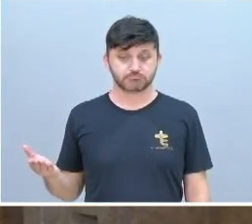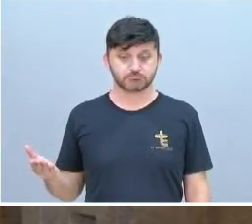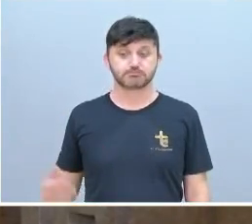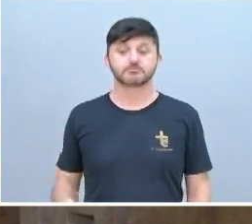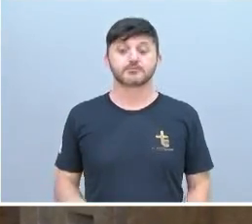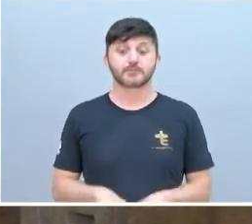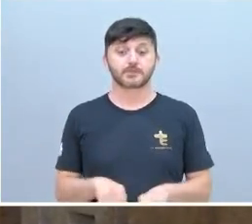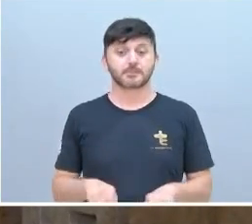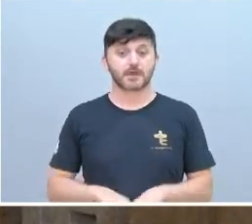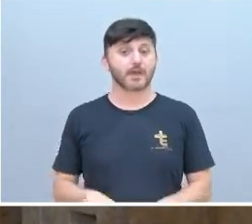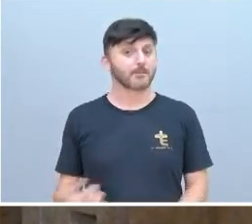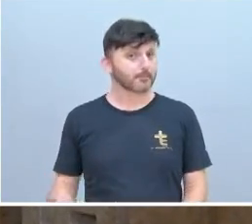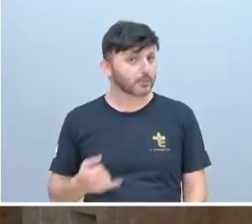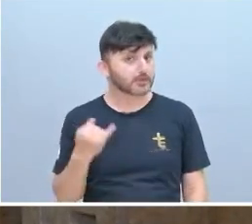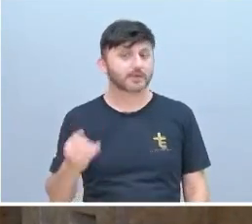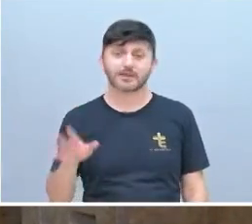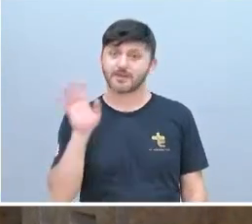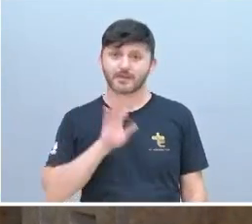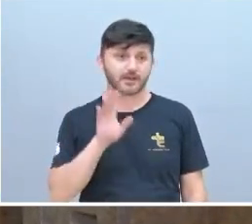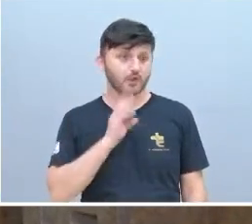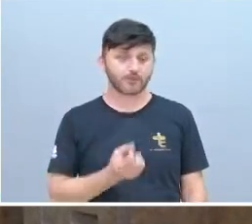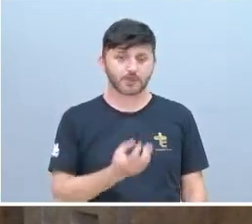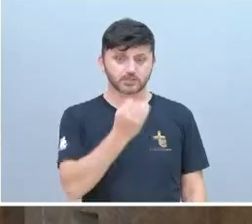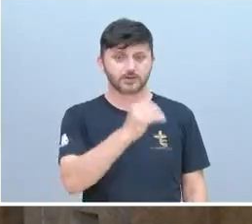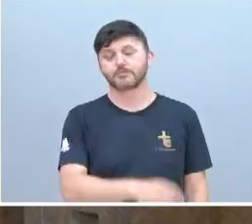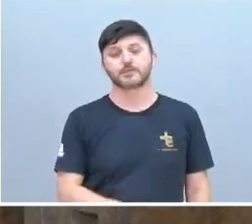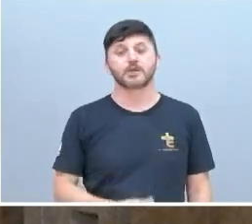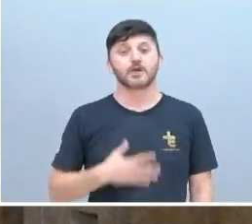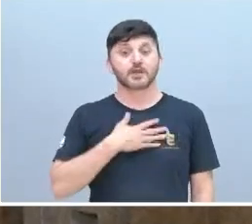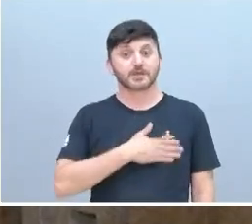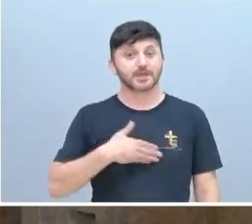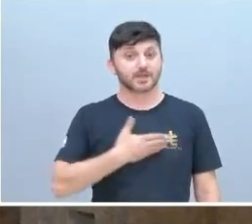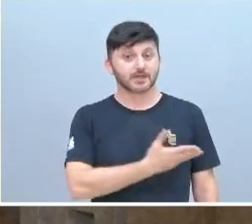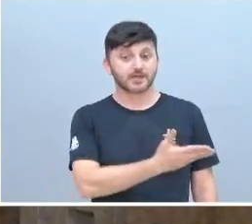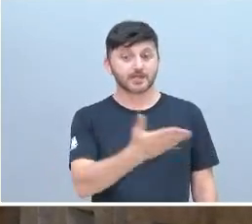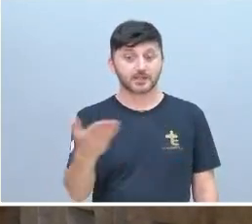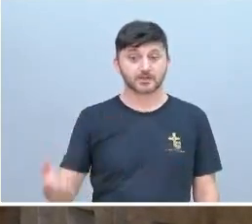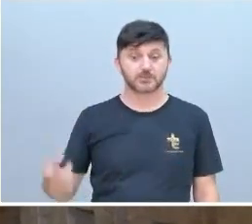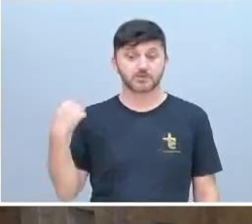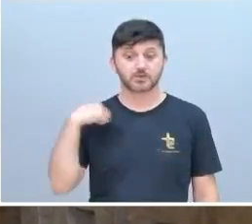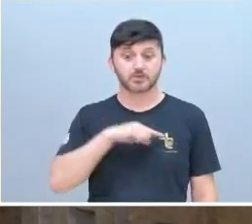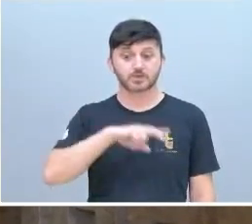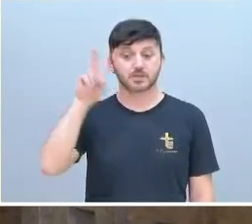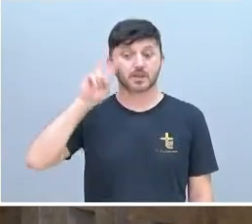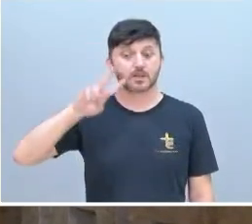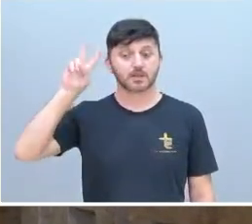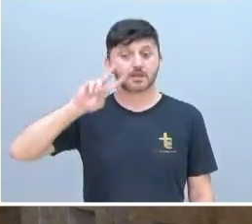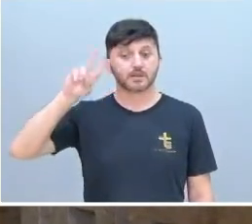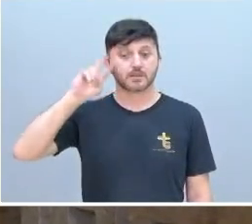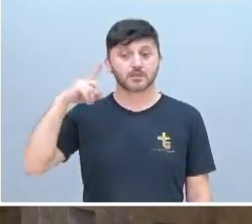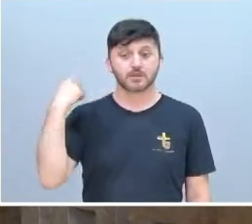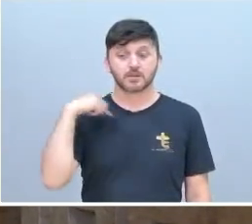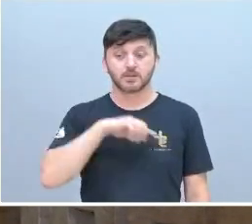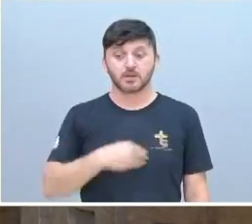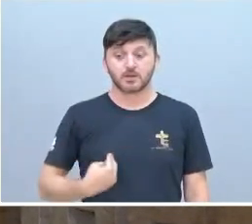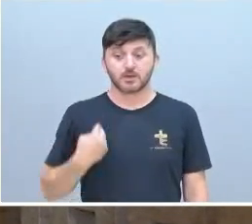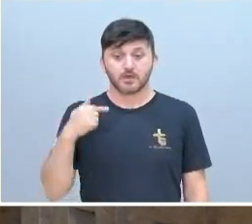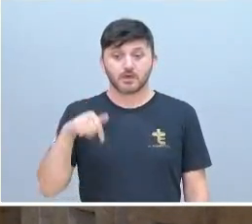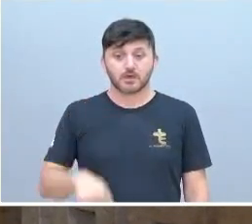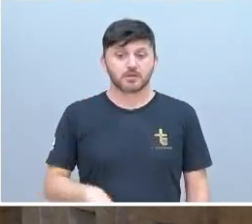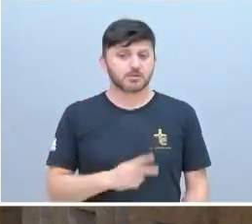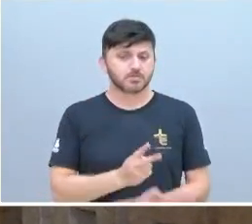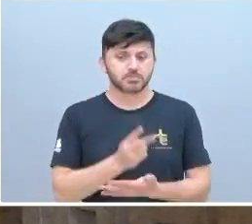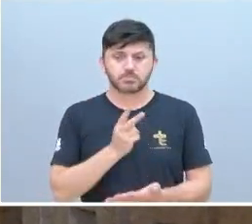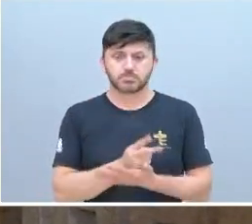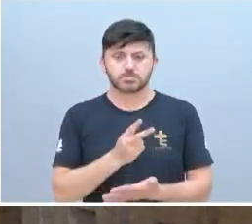17. Vale a pena. Querido povo de Deus, lembrando que nós estamos